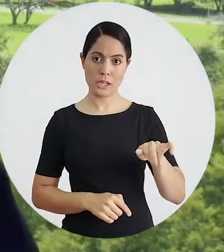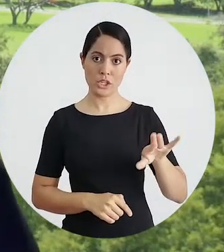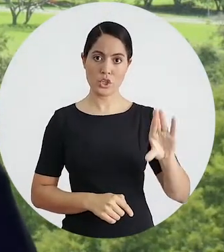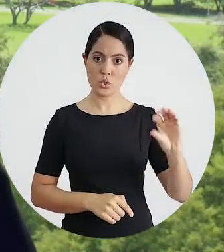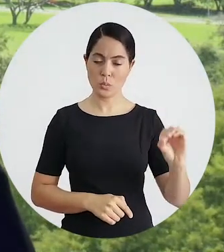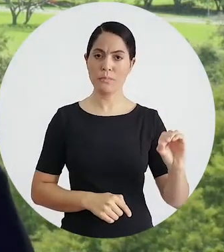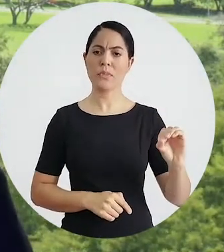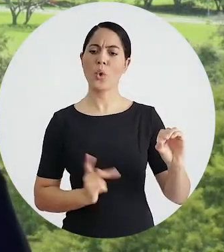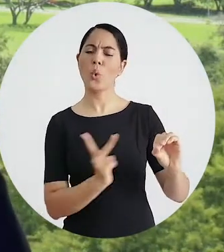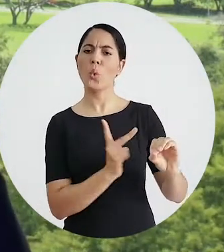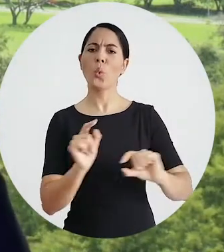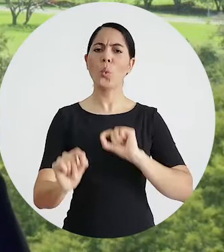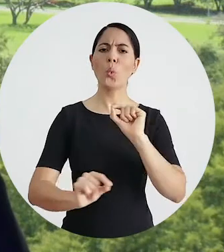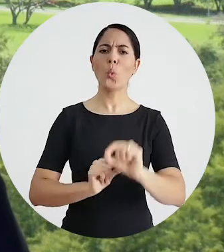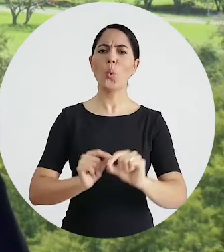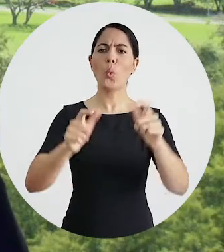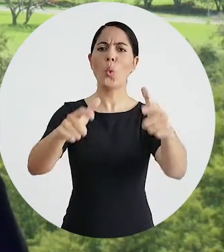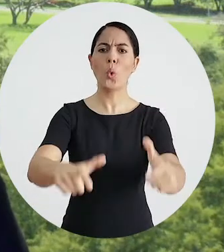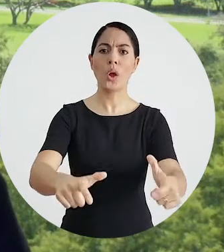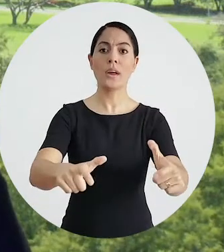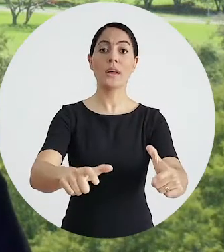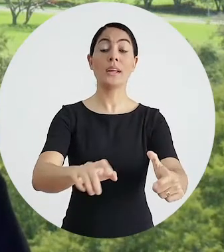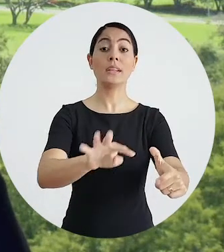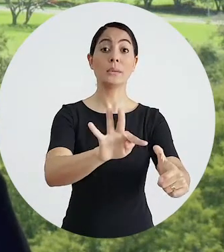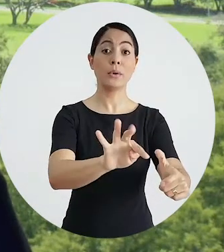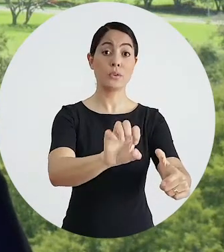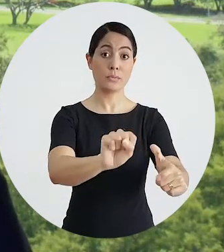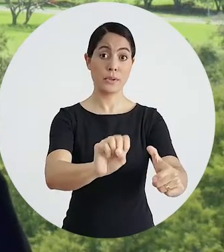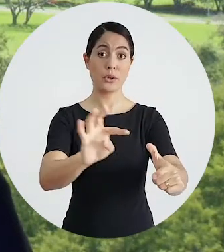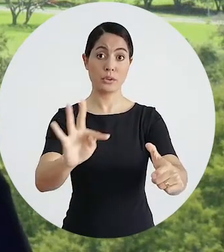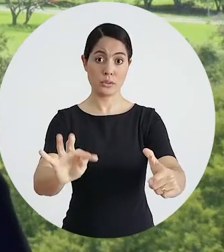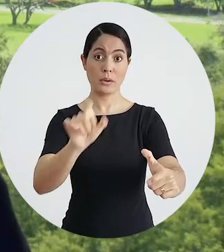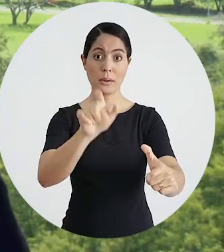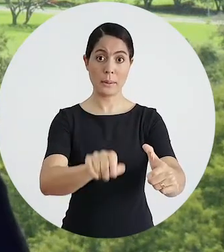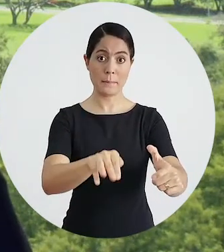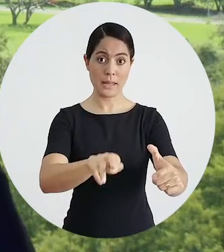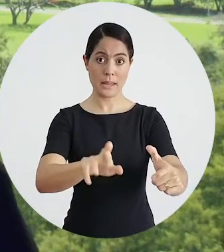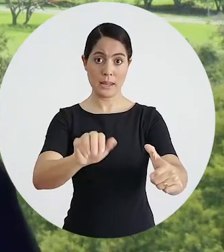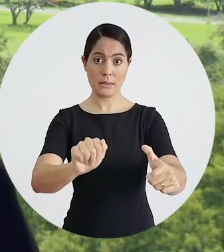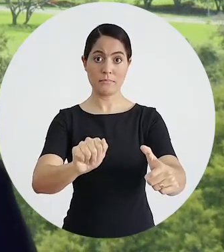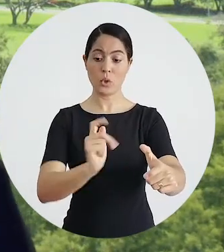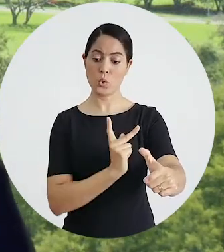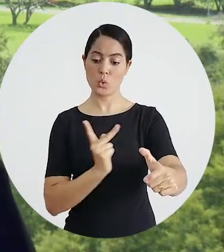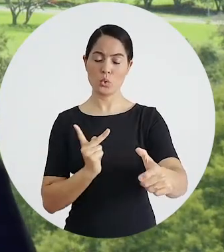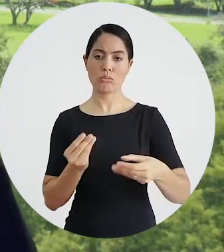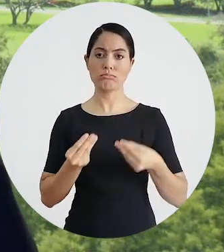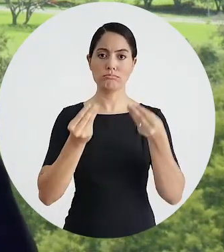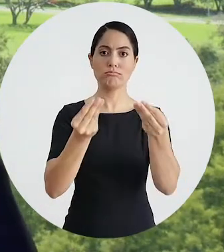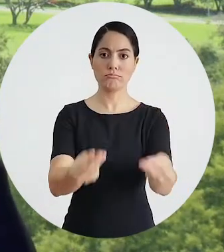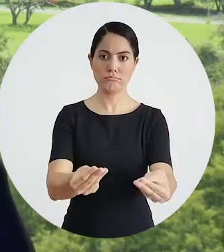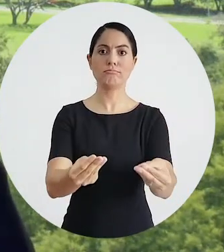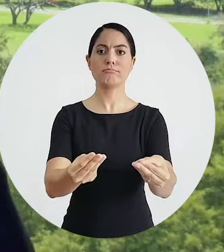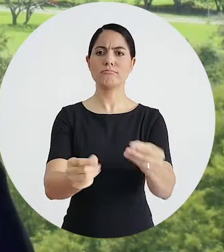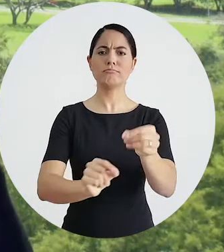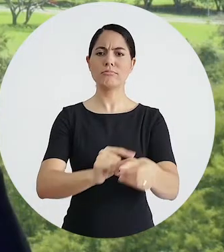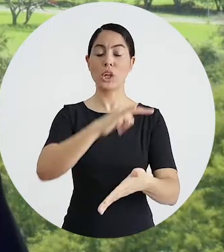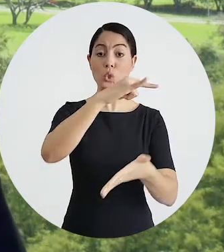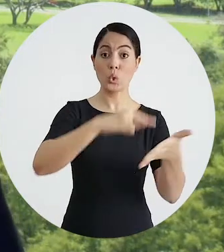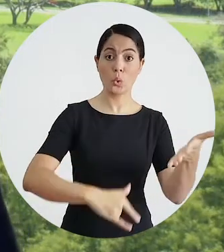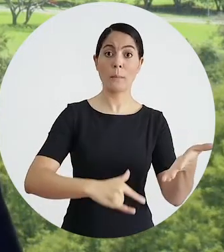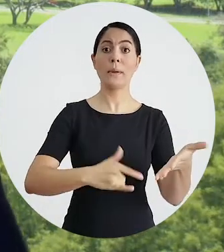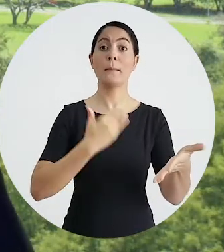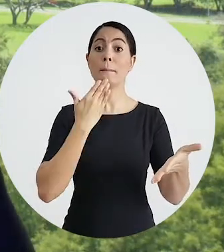Gonçalves, entregaram à líder do Tribunal Superior do Trabalho, Maria Cristina Peduzzi, um parecer pedindo para que o uso da